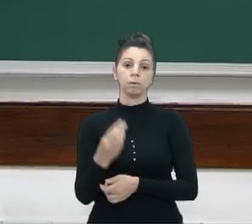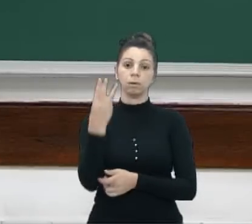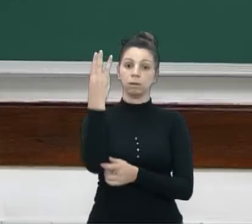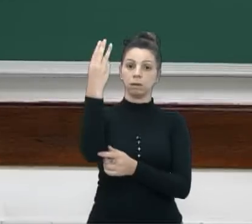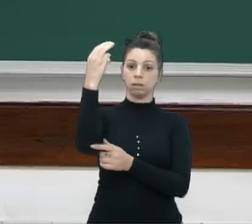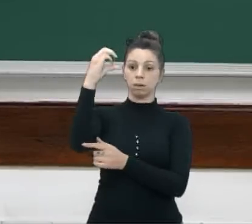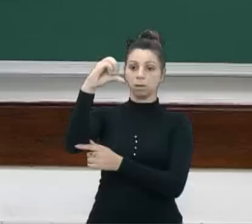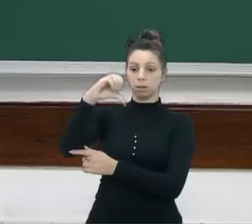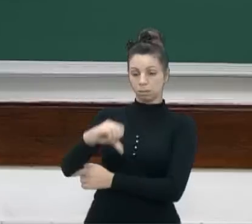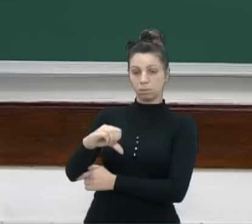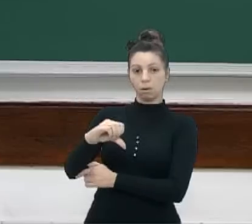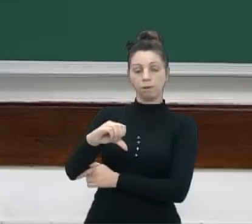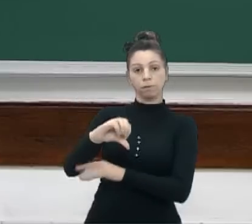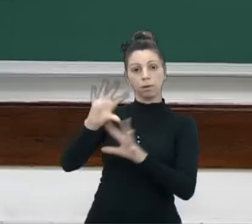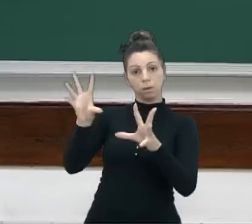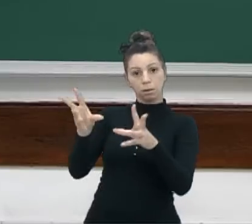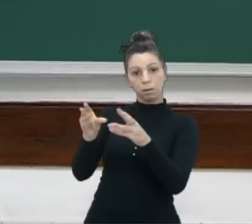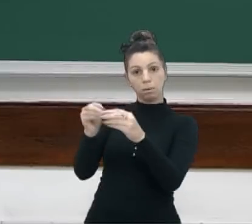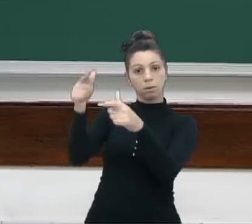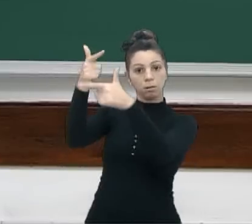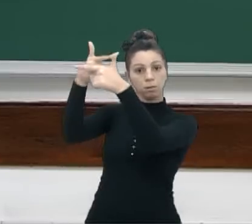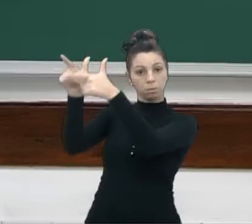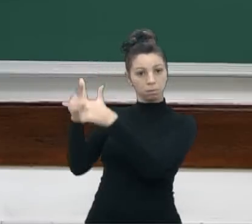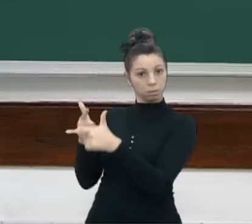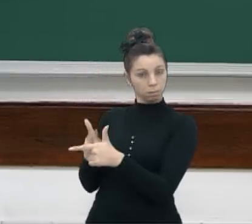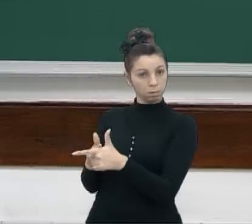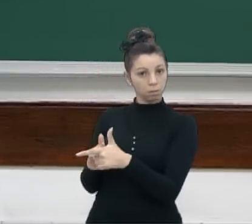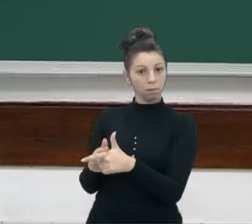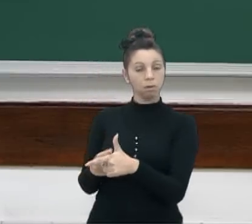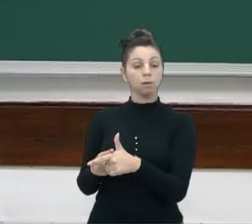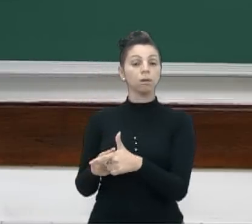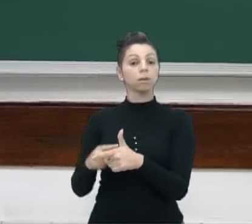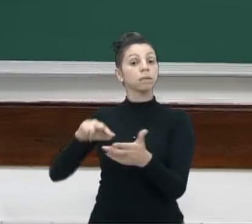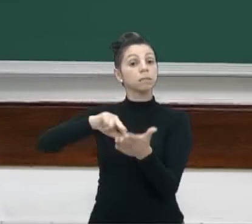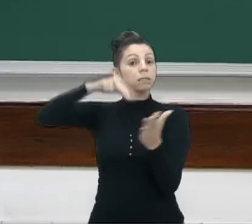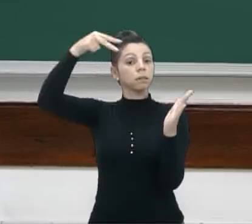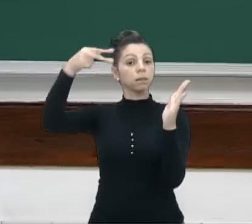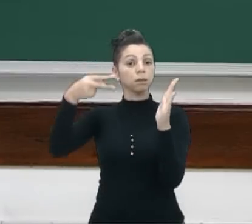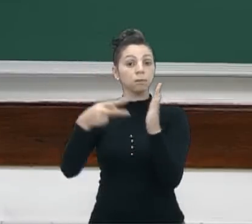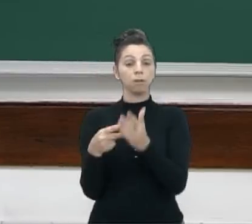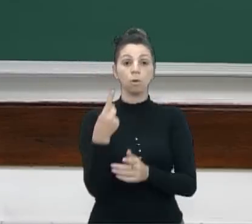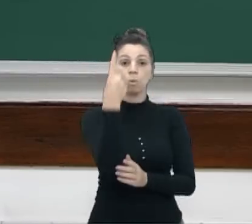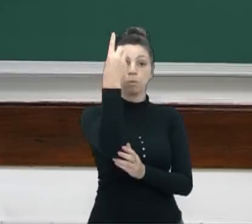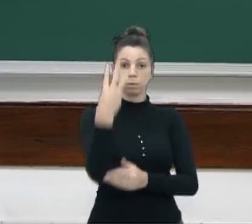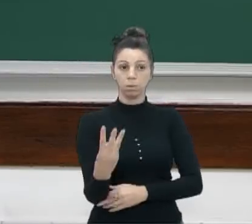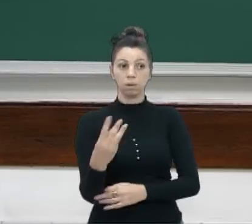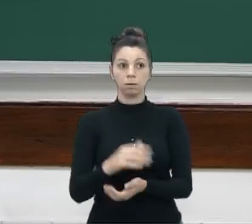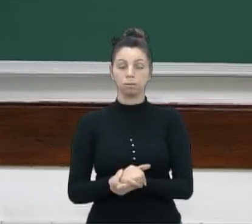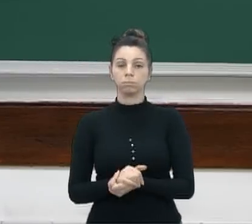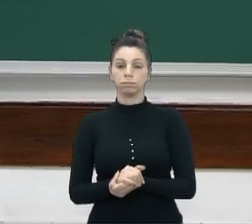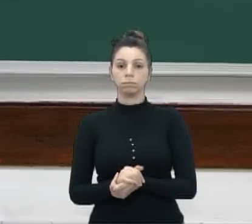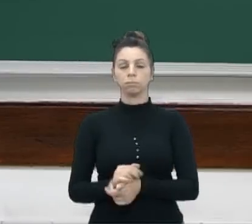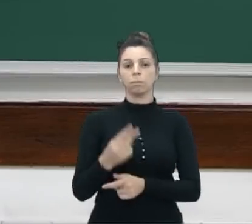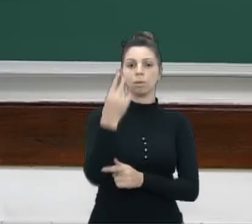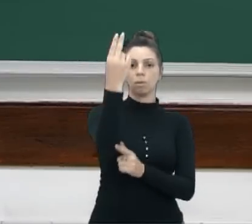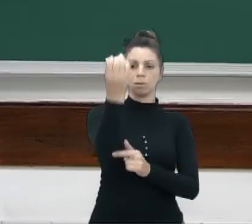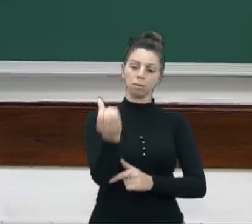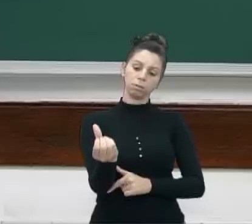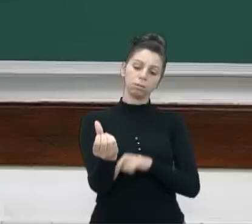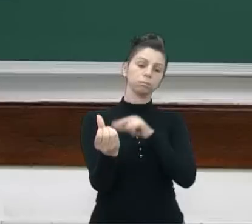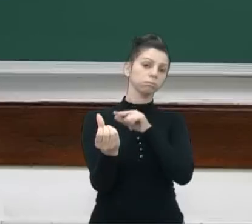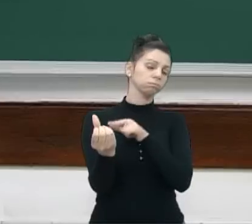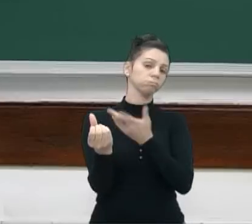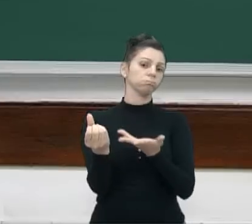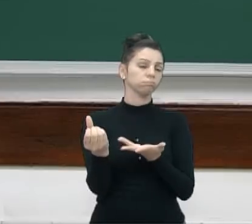simplificada, é a mesma coisa que 1/3, beleza? E o 2/6? Se eu pegar o 2 e o